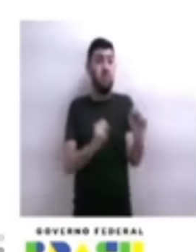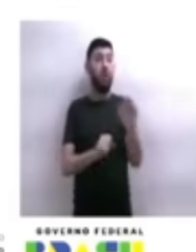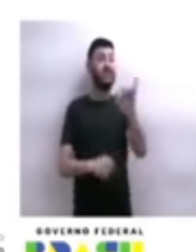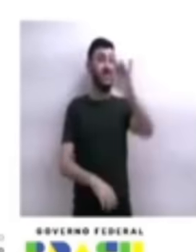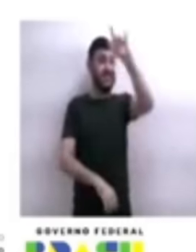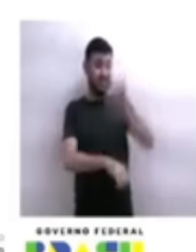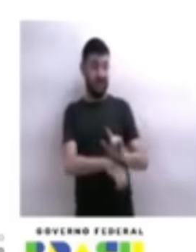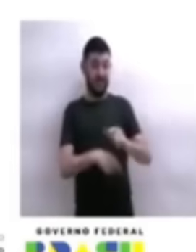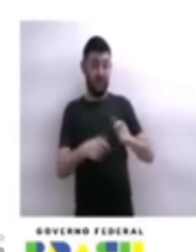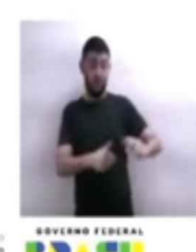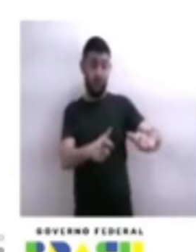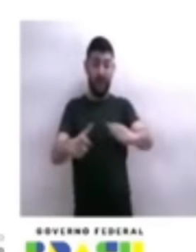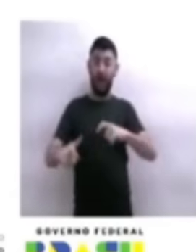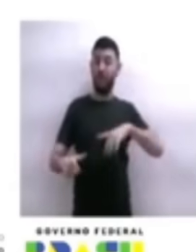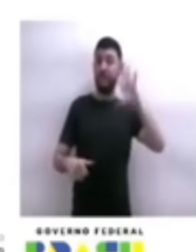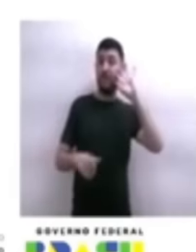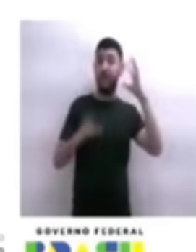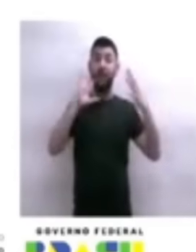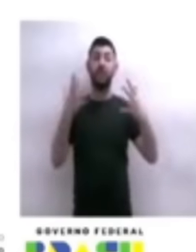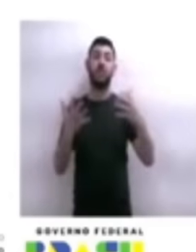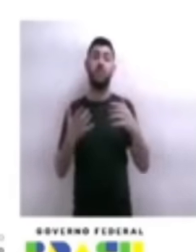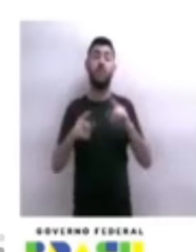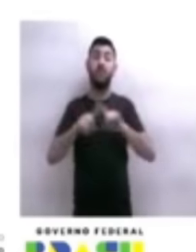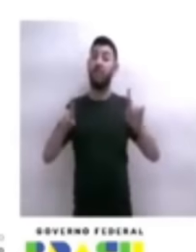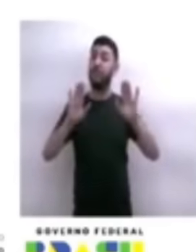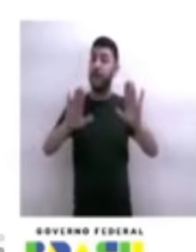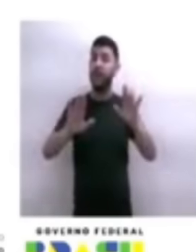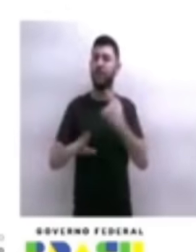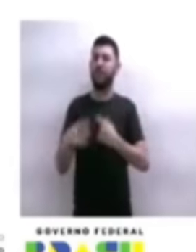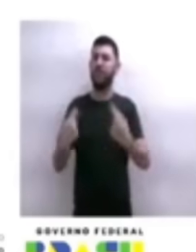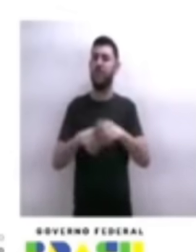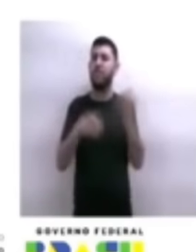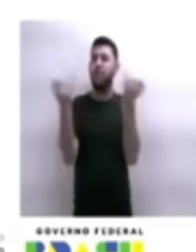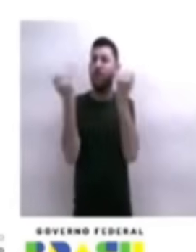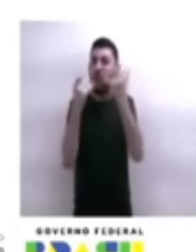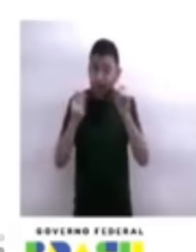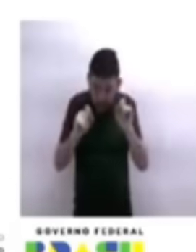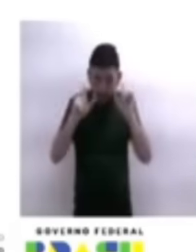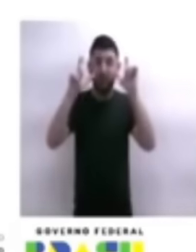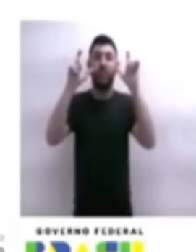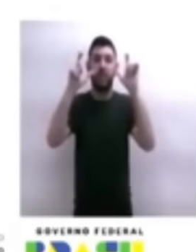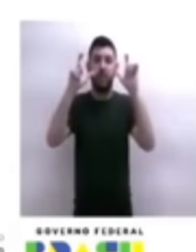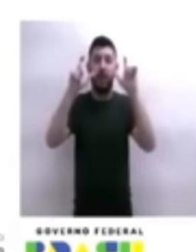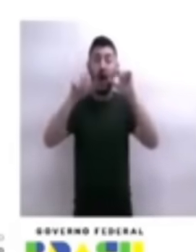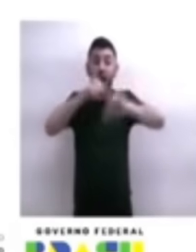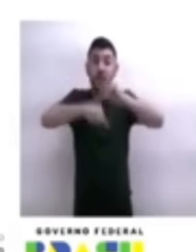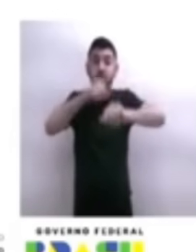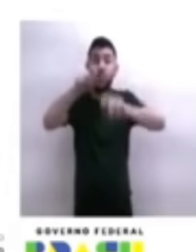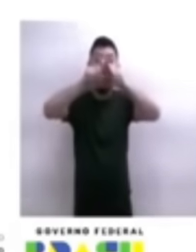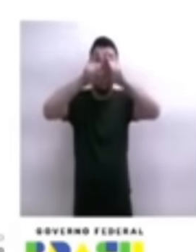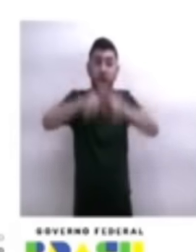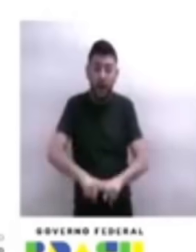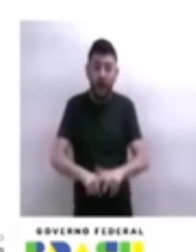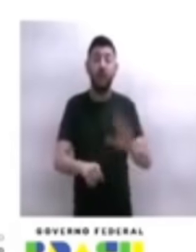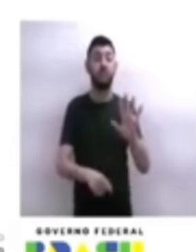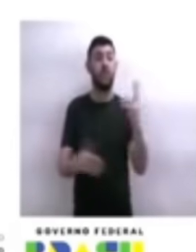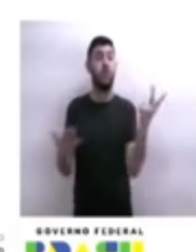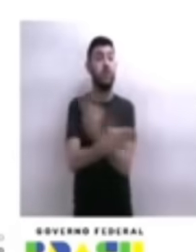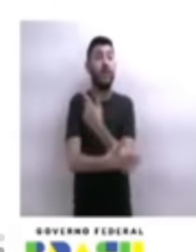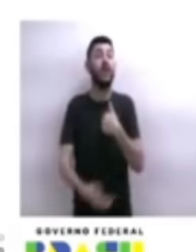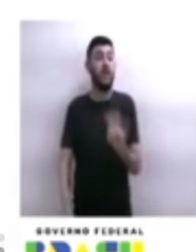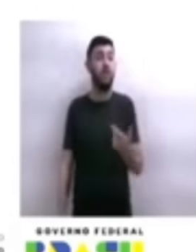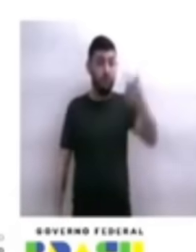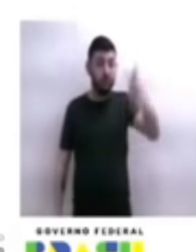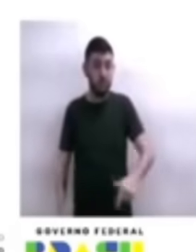decidiu. Então, é importante a gente estar atento a essas informações das atualizações que precisam acontecer. E mesmo, repito,